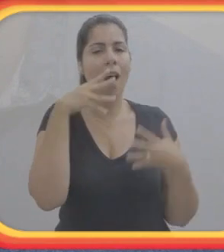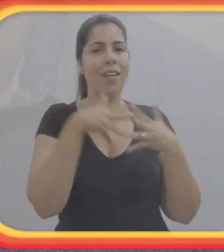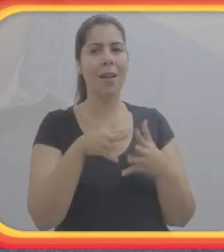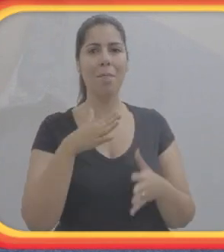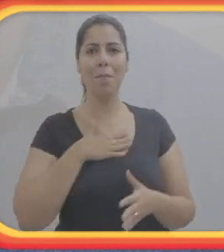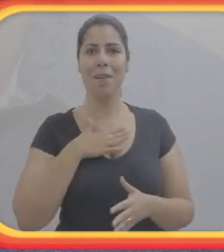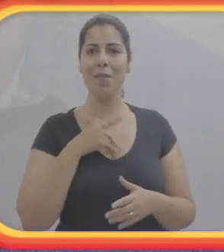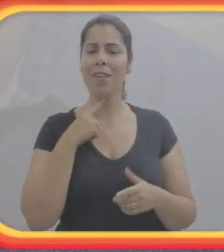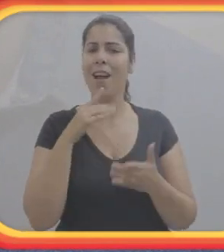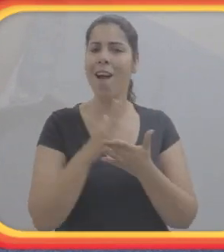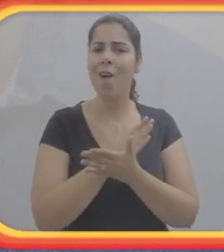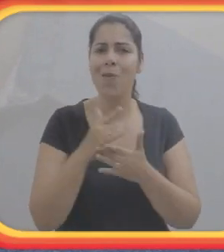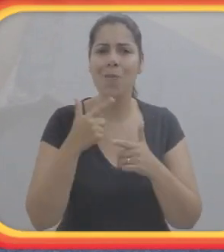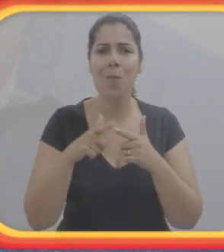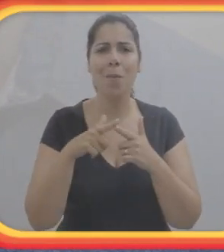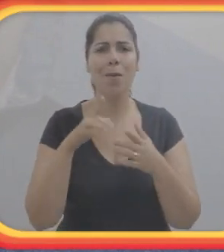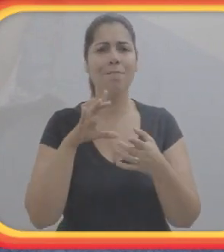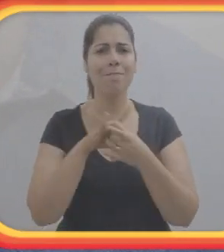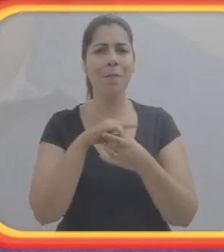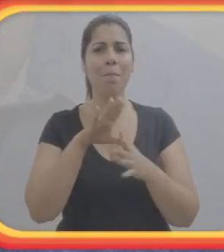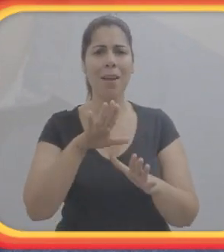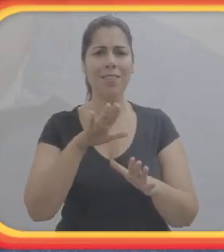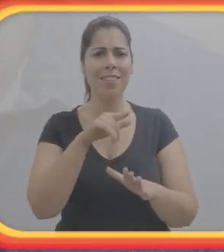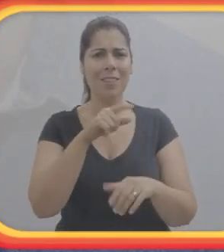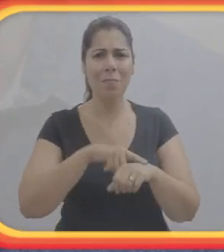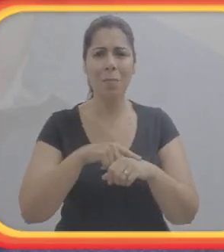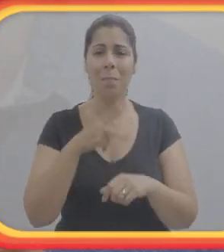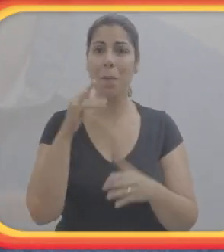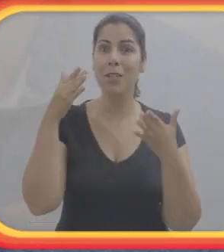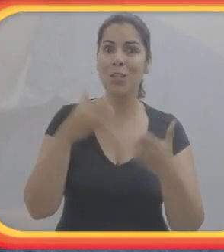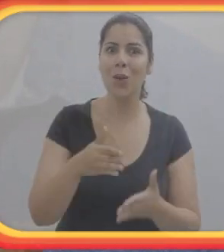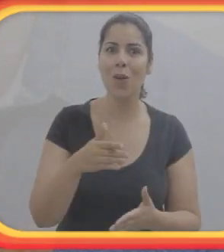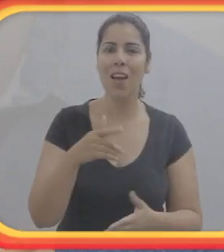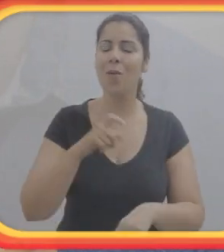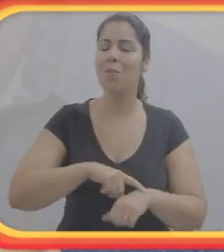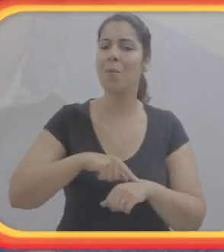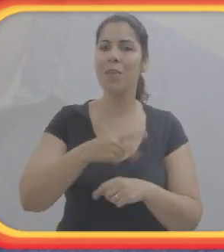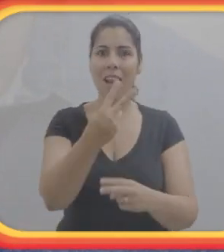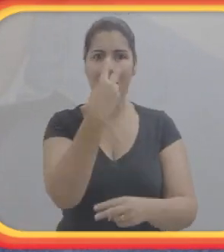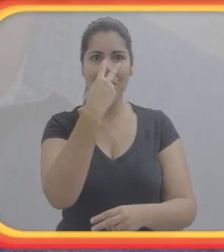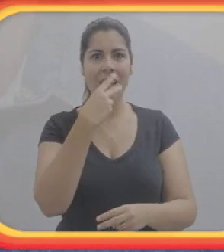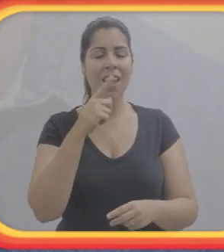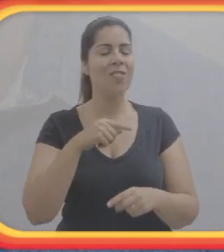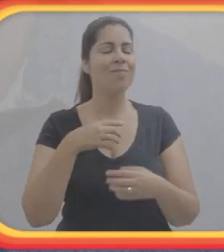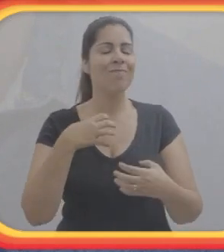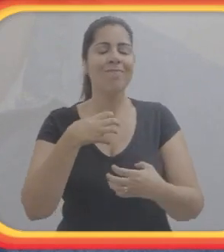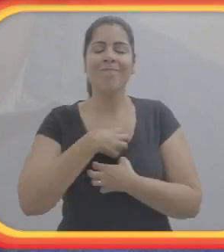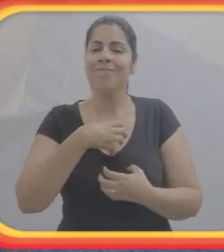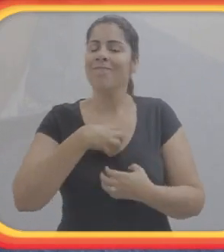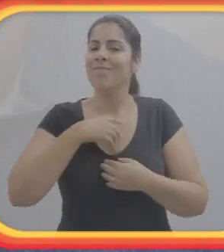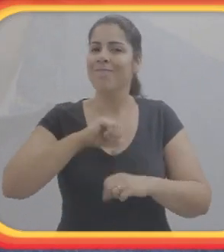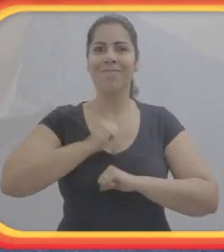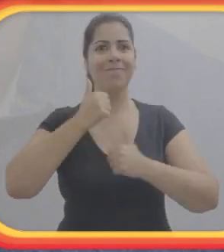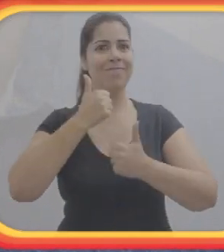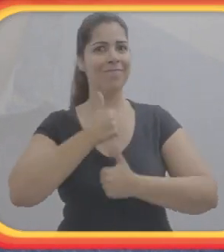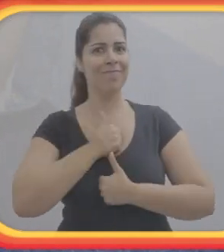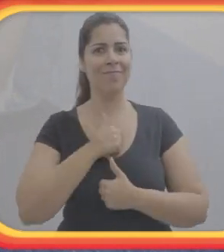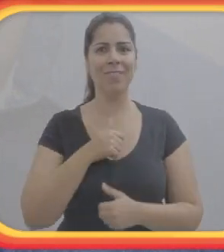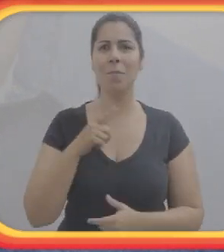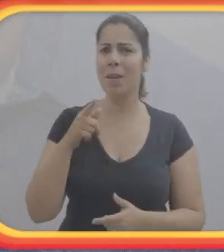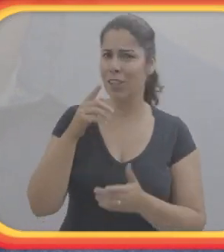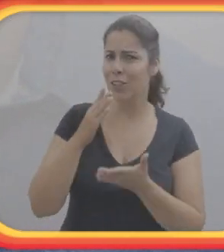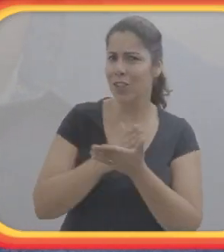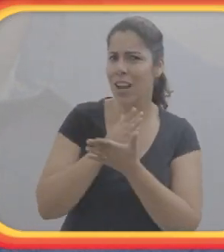ele fica perguntando, papai chegou, papai chegou, papai chegou. Aí quando eu chego, ele abre logo um sorriso, né? Isso não impede que a gente tenha alguns problemas